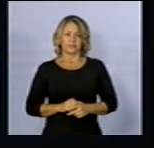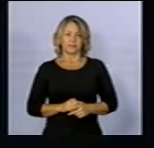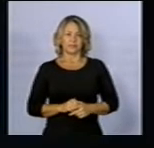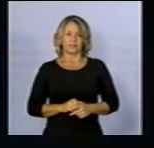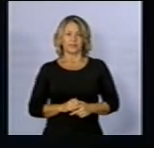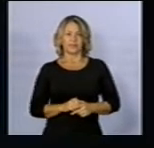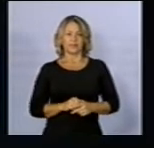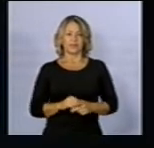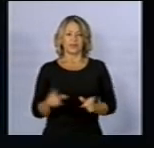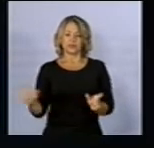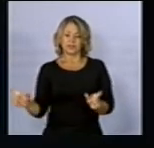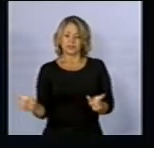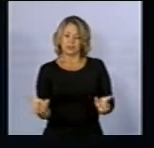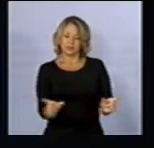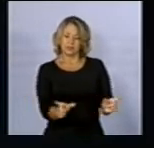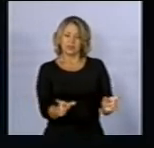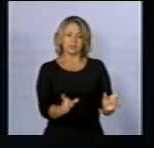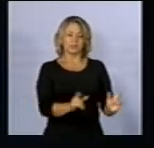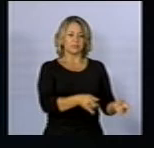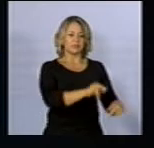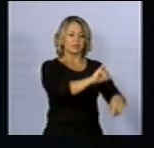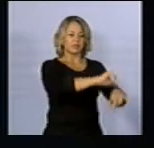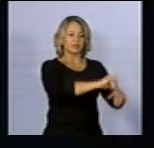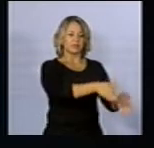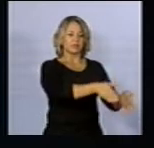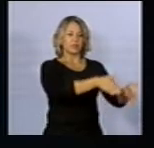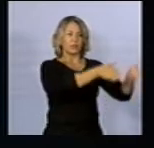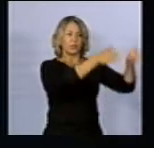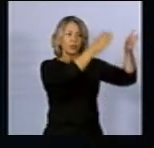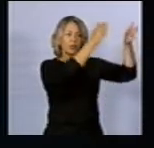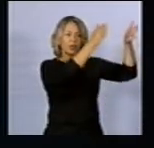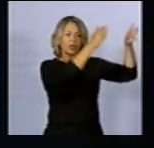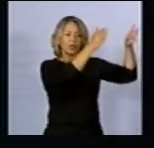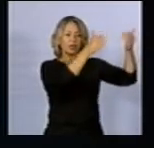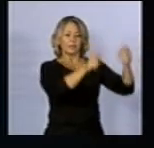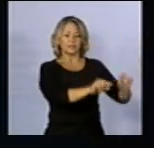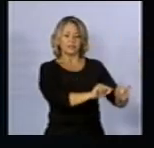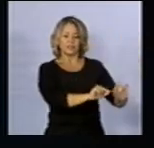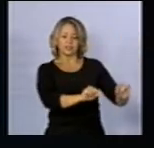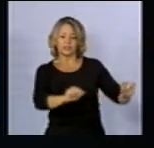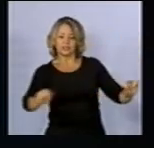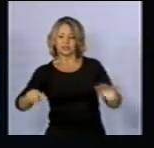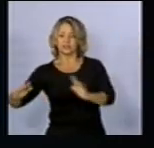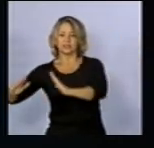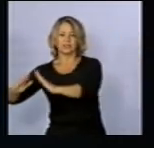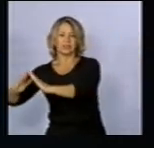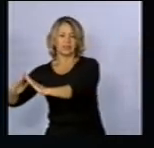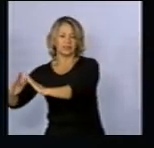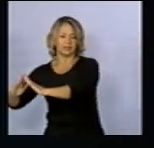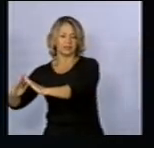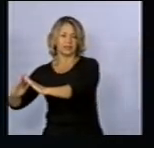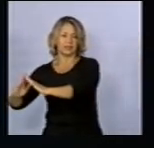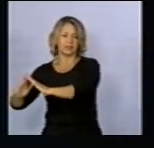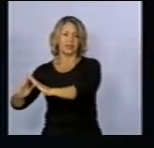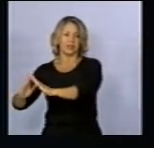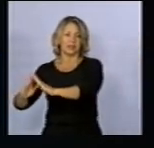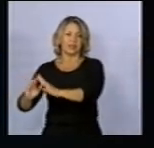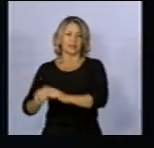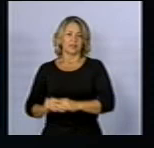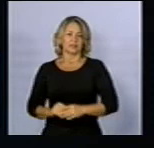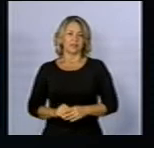Das distâncias da fonte, nesse caso um circuito primário, à residência. E o índice ali